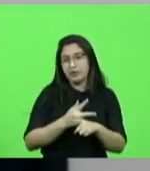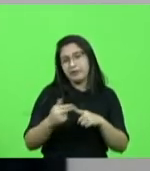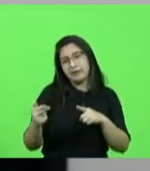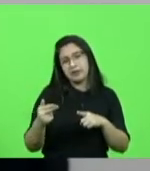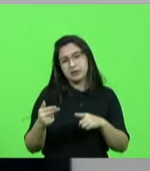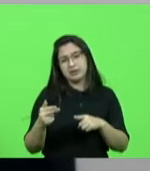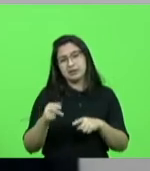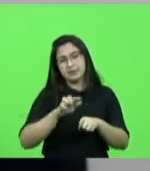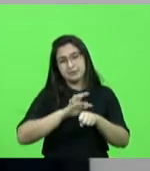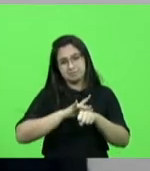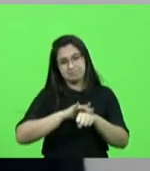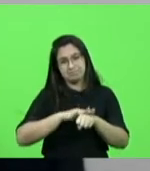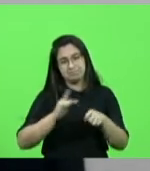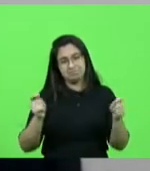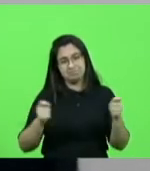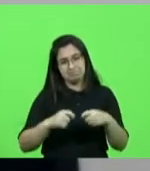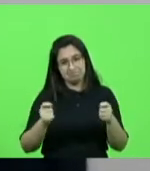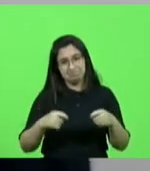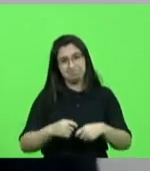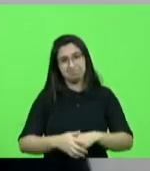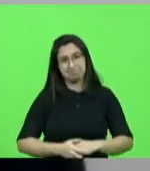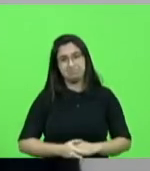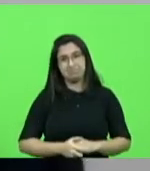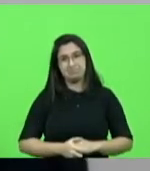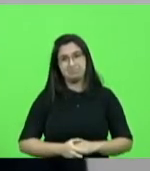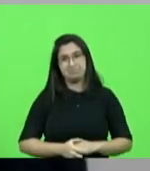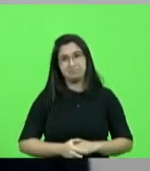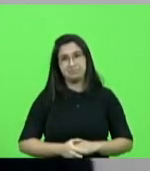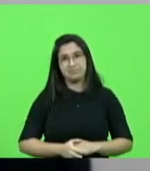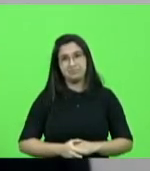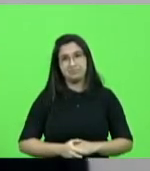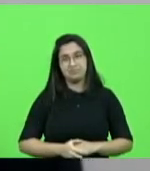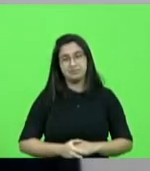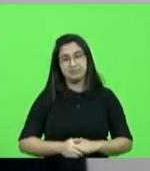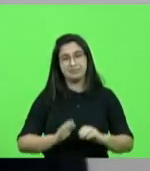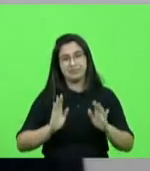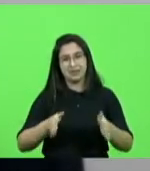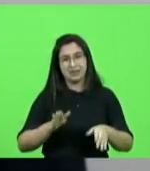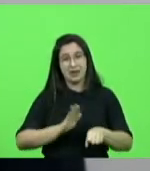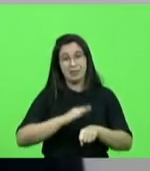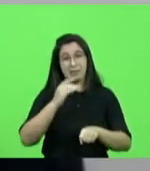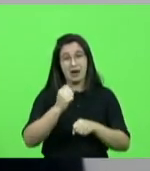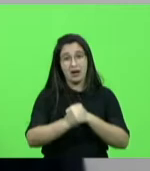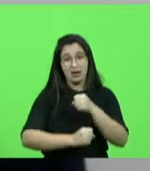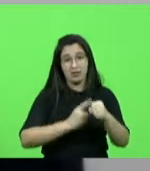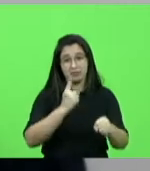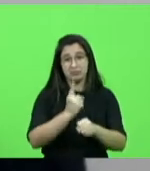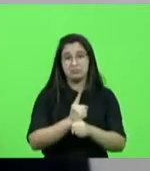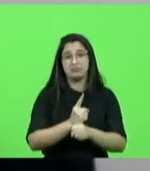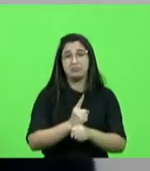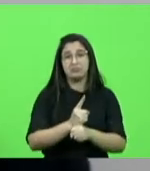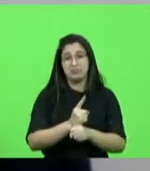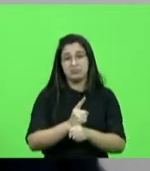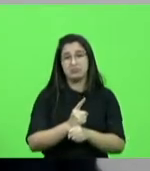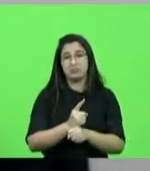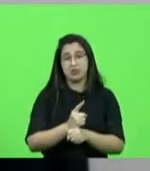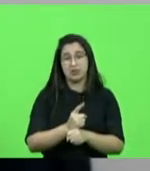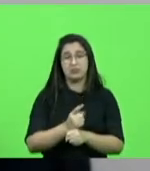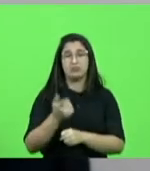da pandemia que estamos vivendo, infelizmente, já há mais de um ano, e atravessando, como eu disse,